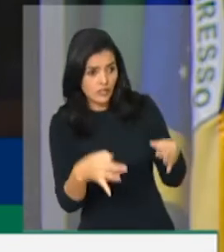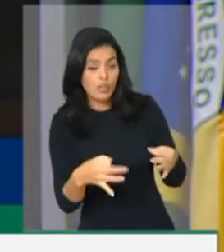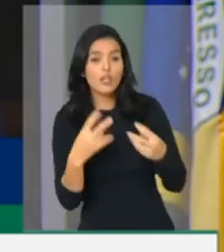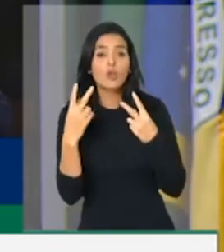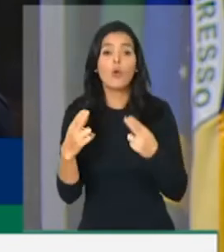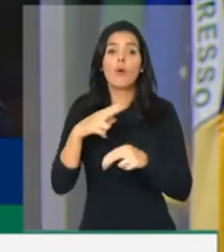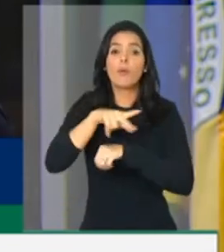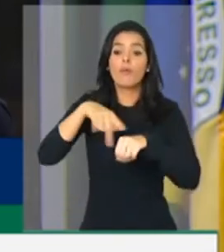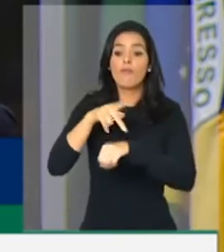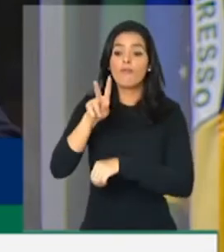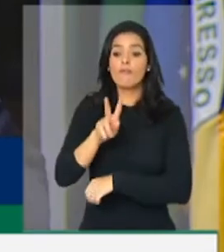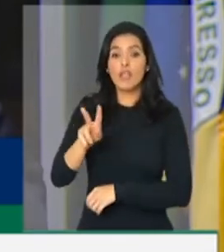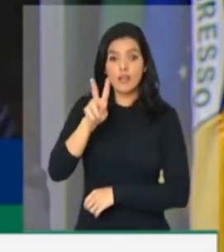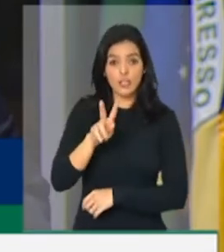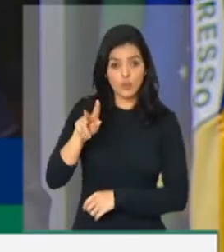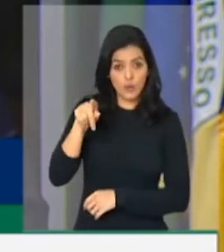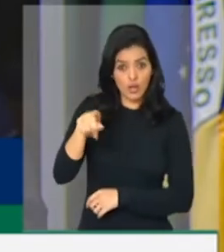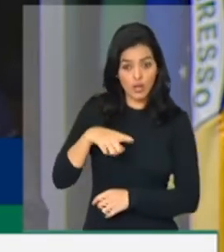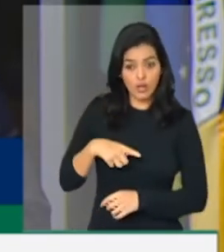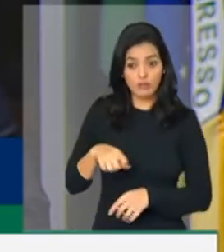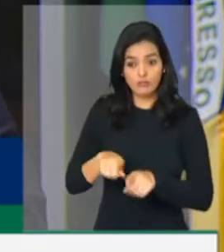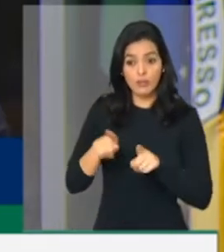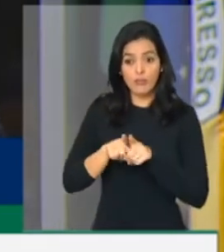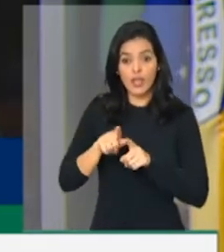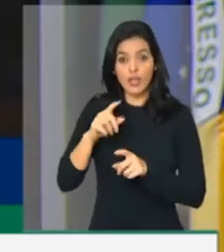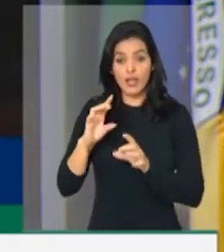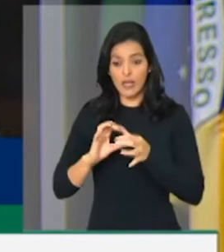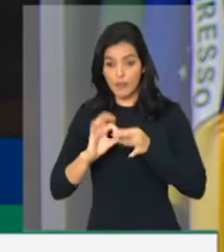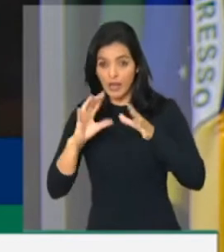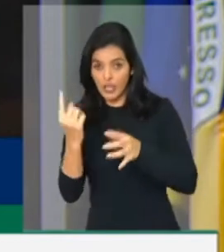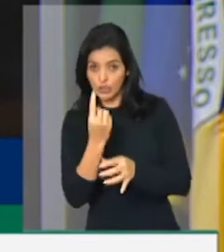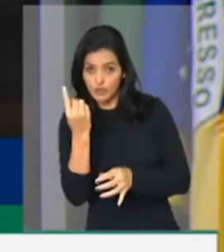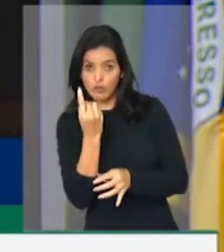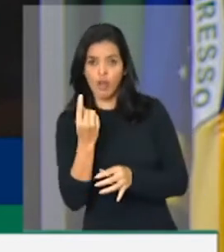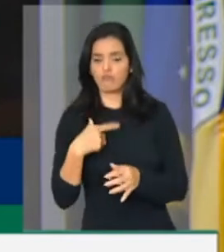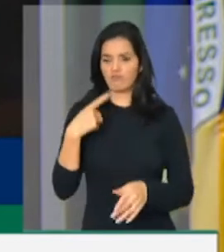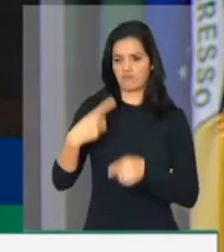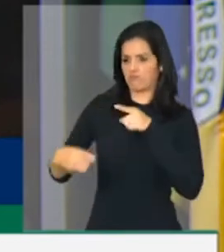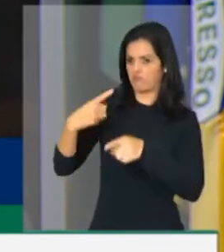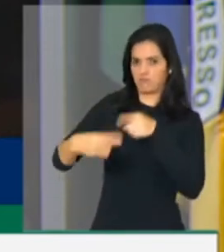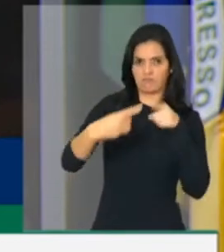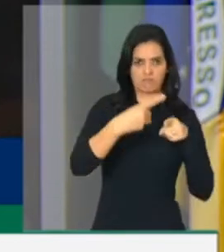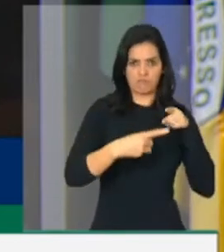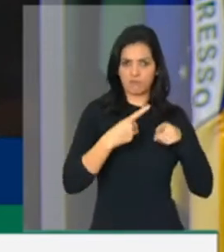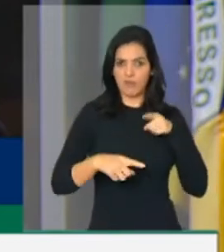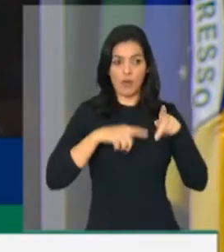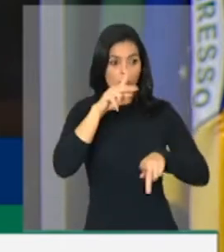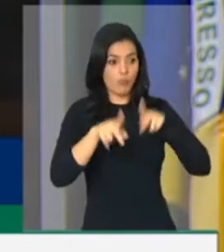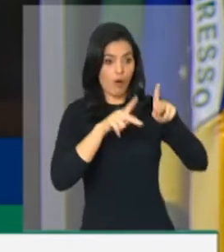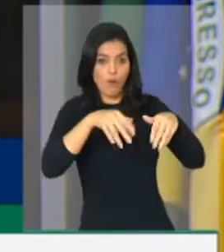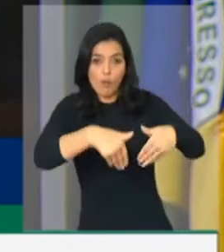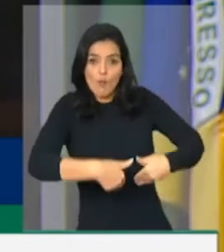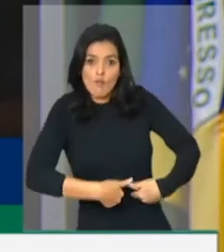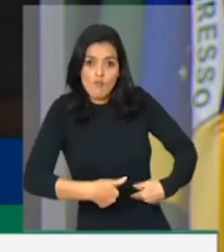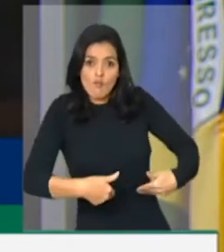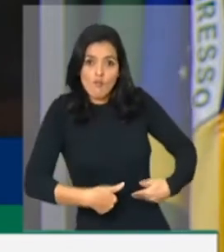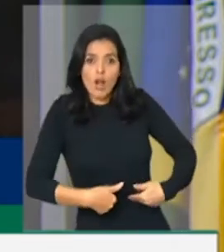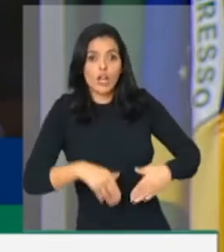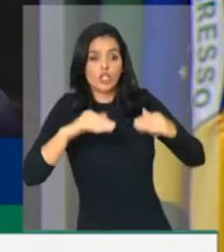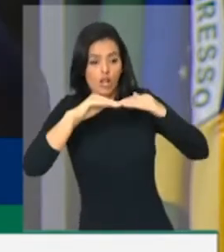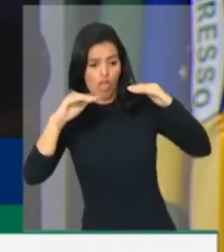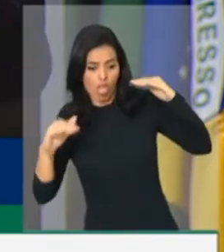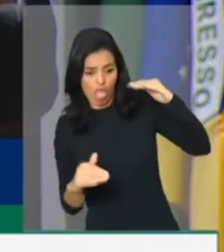Venezuela restrições de liberdades individuais o povo passando fome todos igualados por baixo